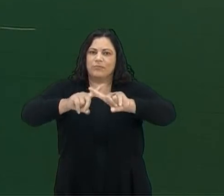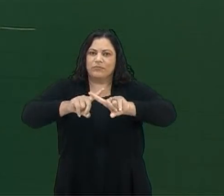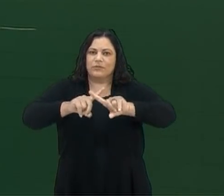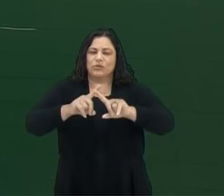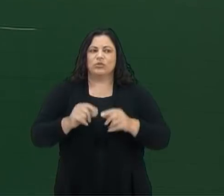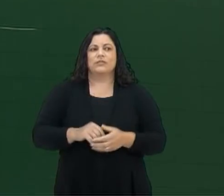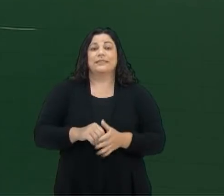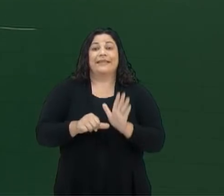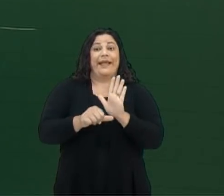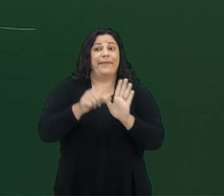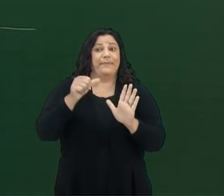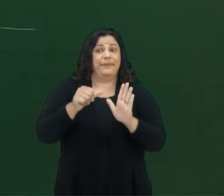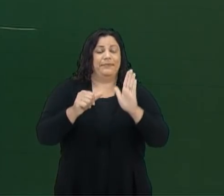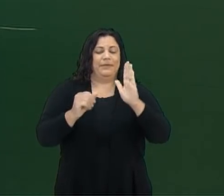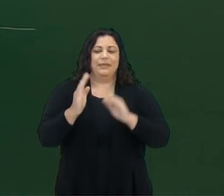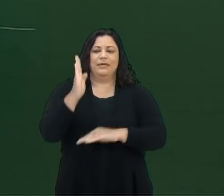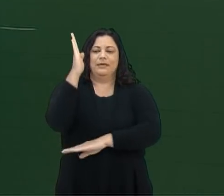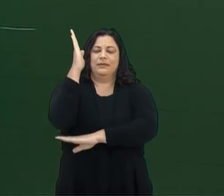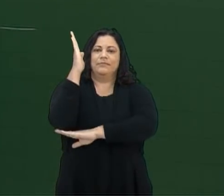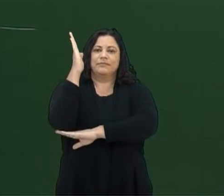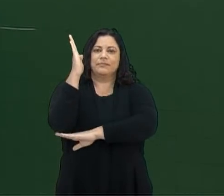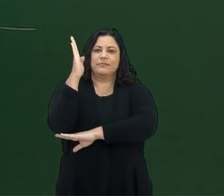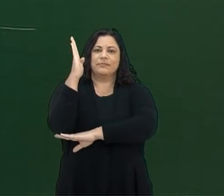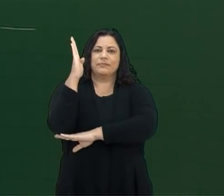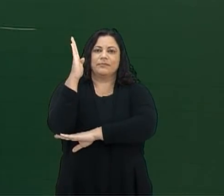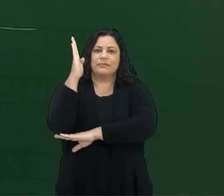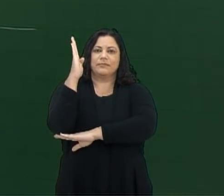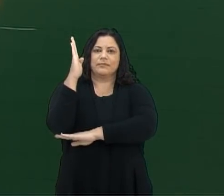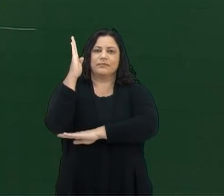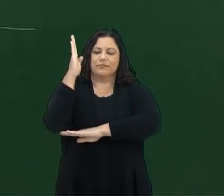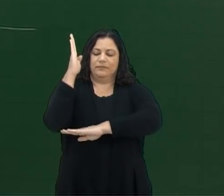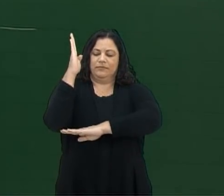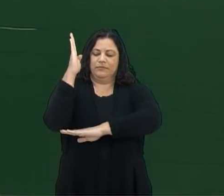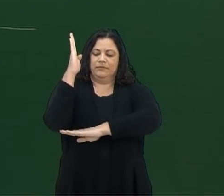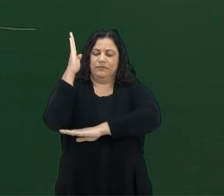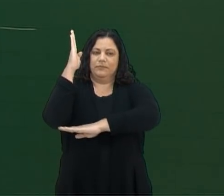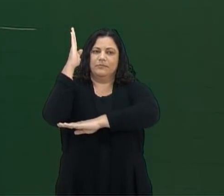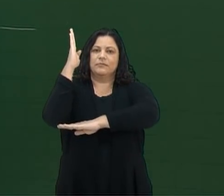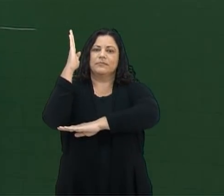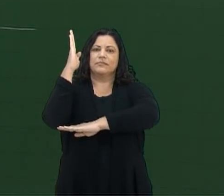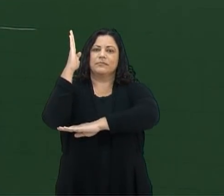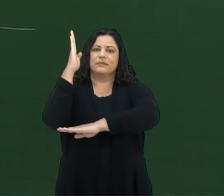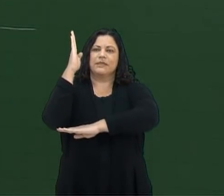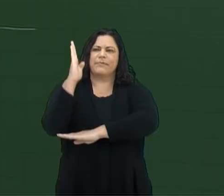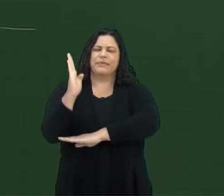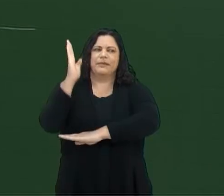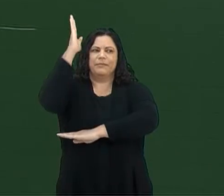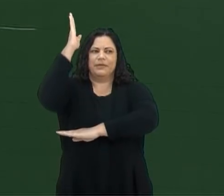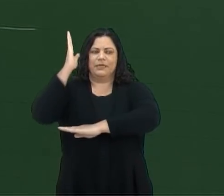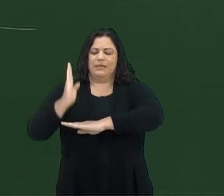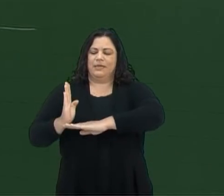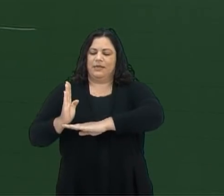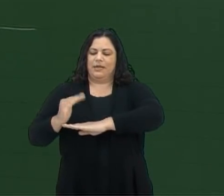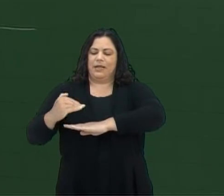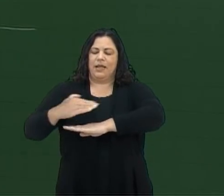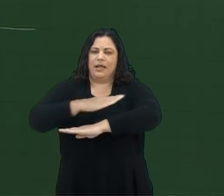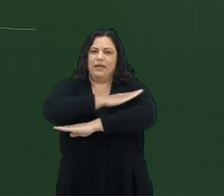tenho a minha primeira reta perpendicular. Olha só, cadê? Aqui eu tenho a minha primeira reta